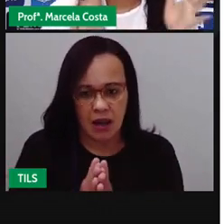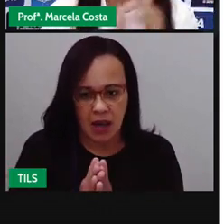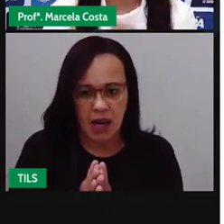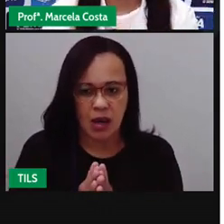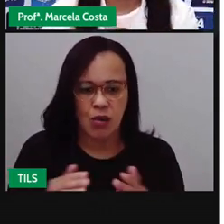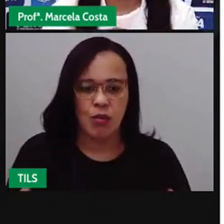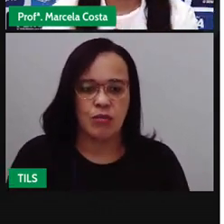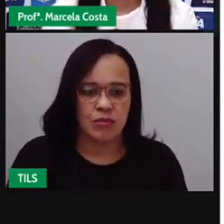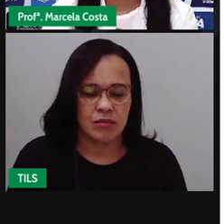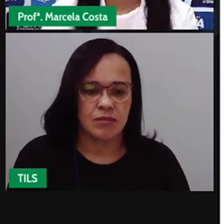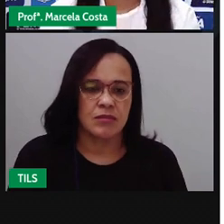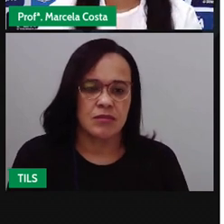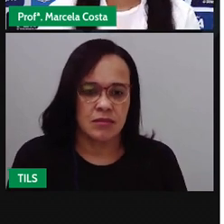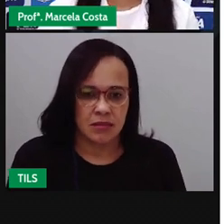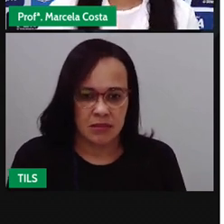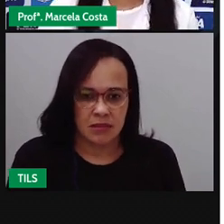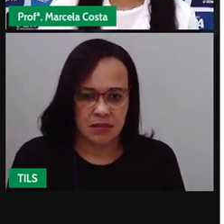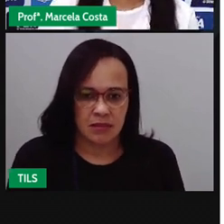João.